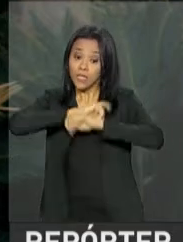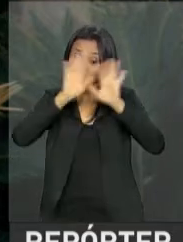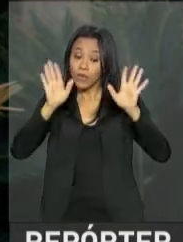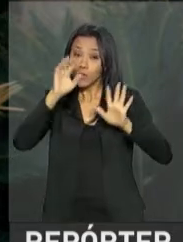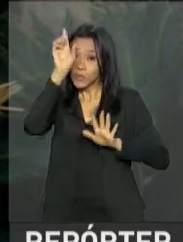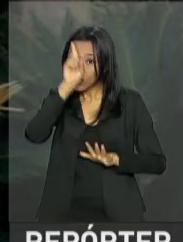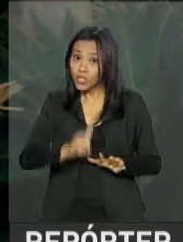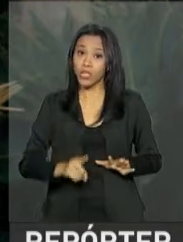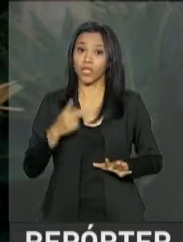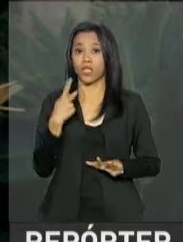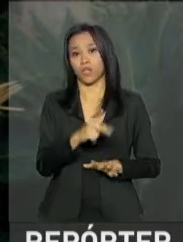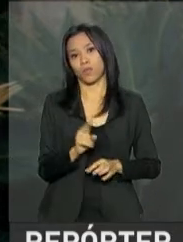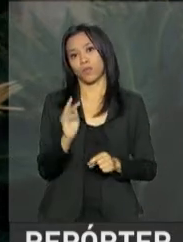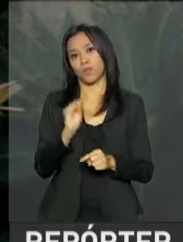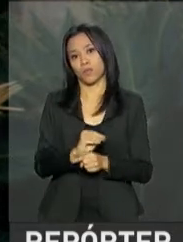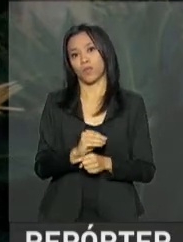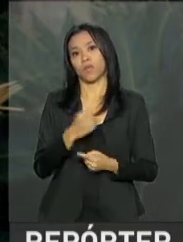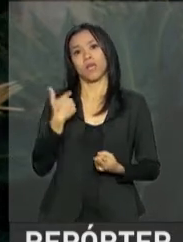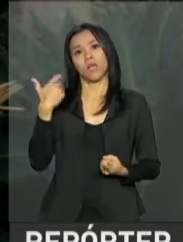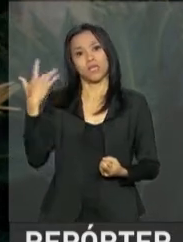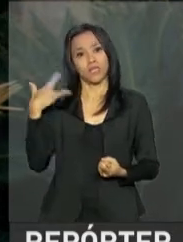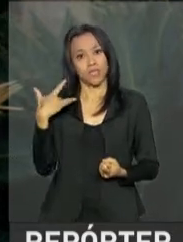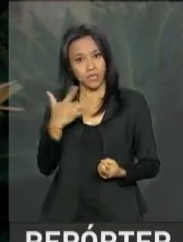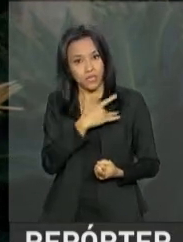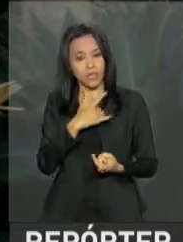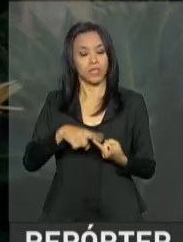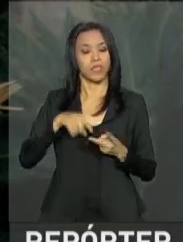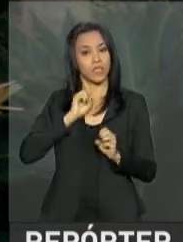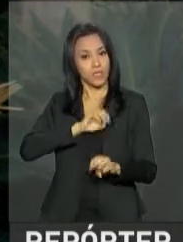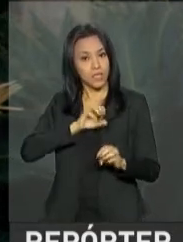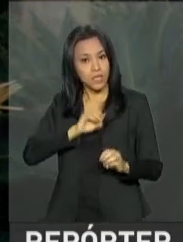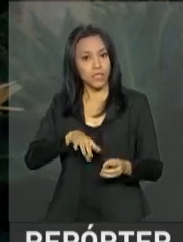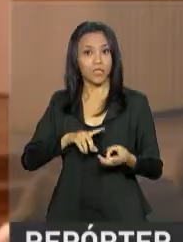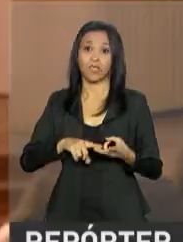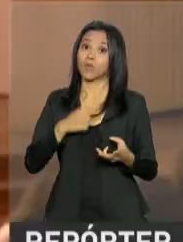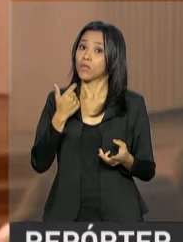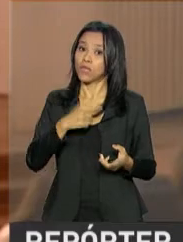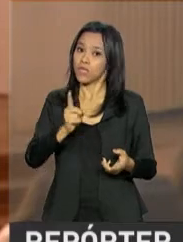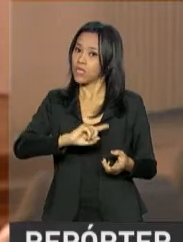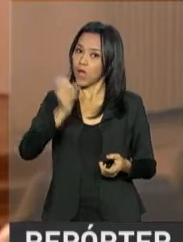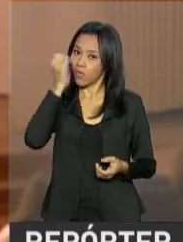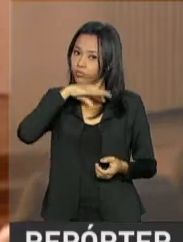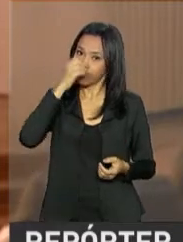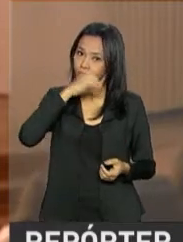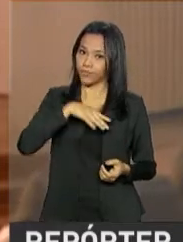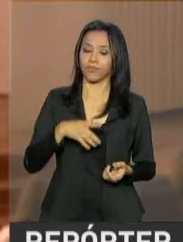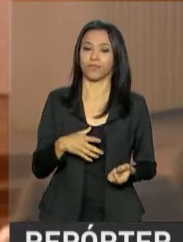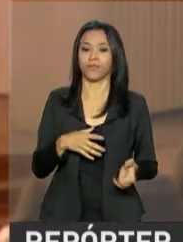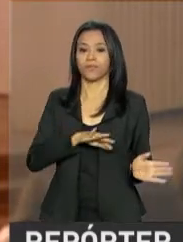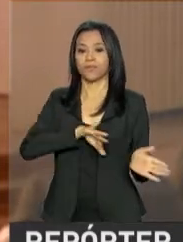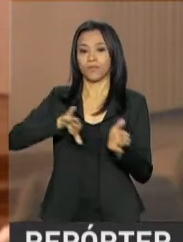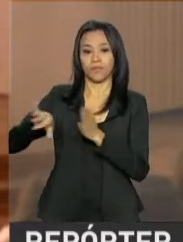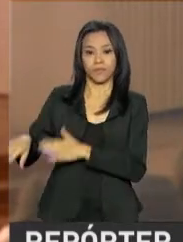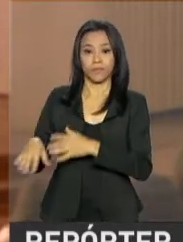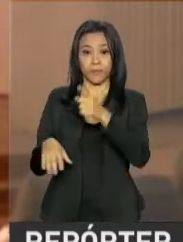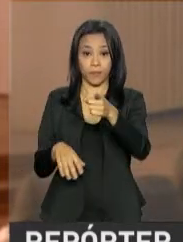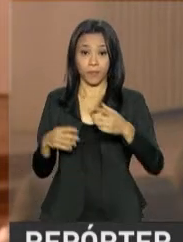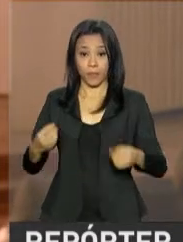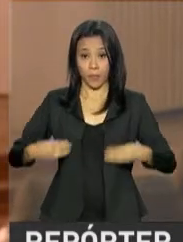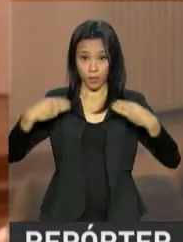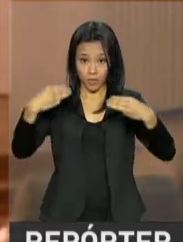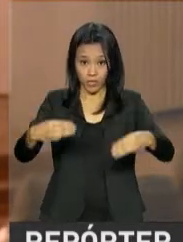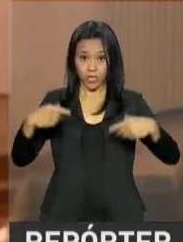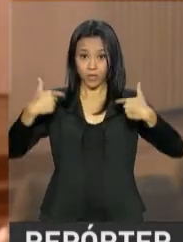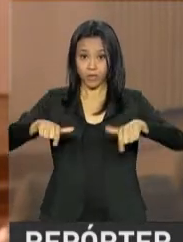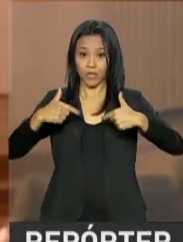à infância segura a educação ea saúde livre da exploração o ministério do trabalho ele atua em parceria